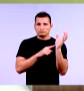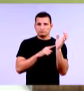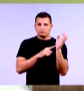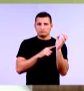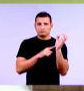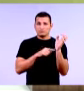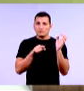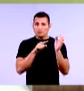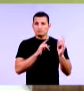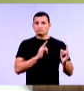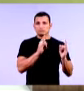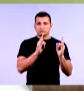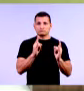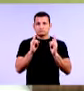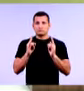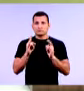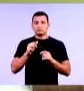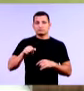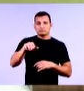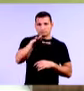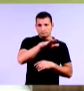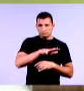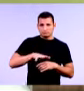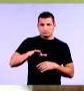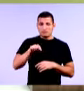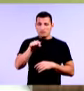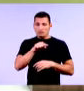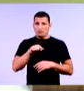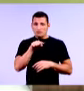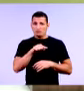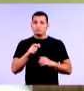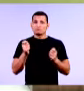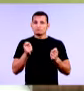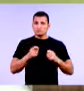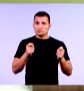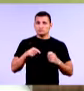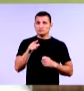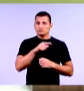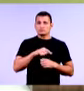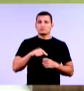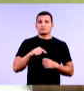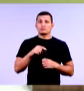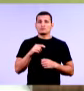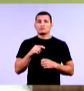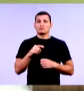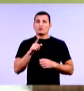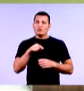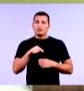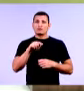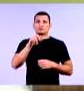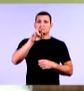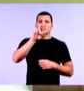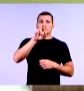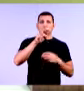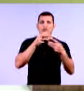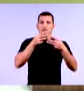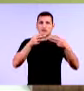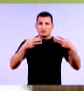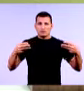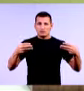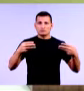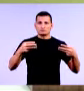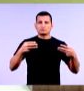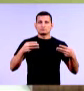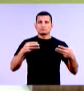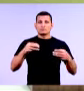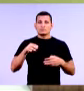naqueles prédios que estão distribuídos nesse espaço, eles permitem que você construa uma rede que permita a comunicação das pessoas que estão nesse ambiente